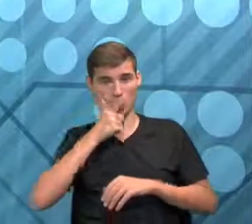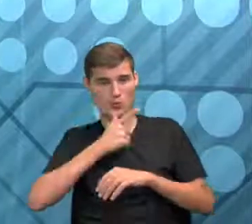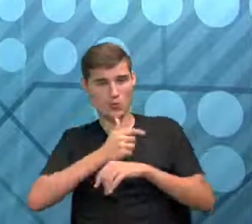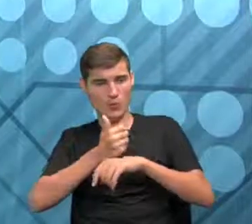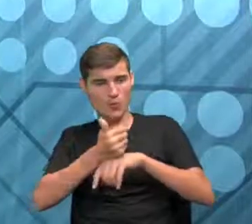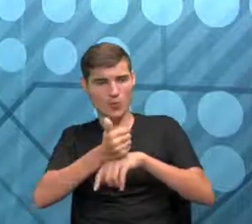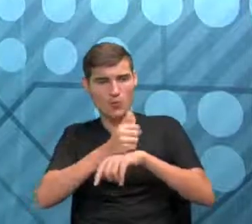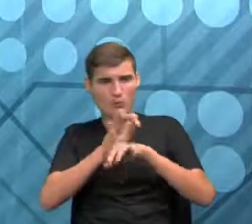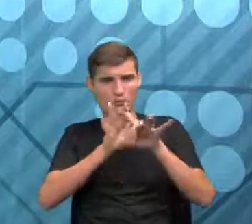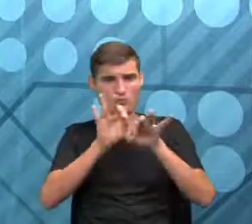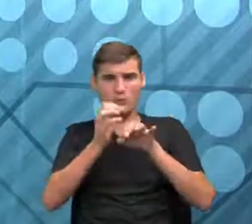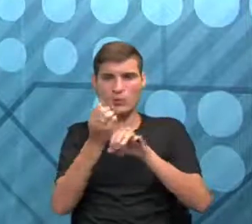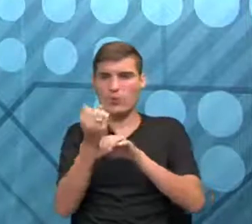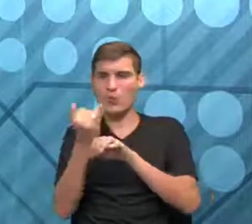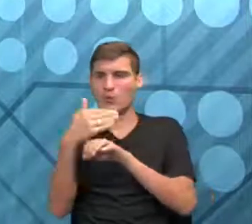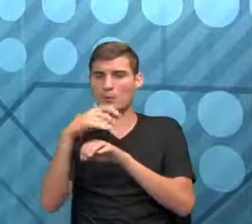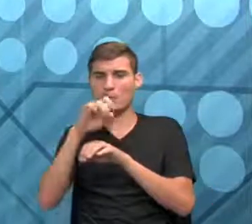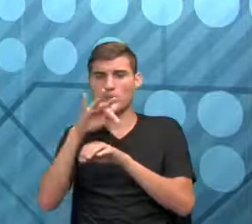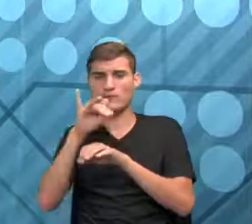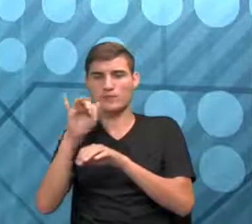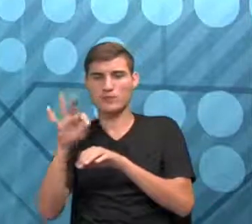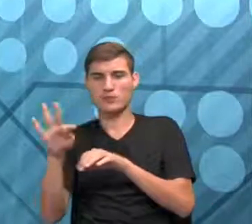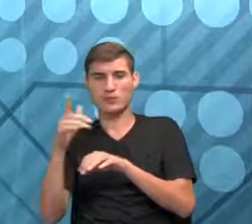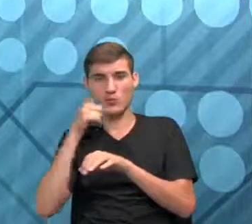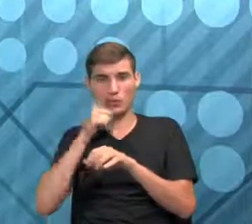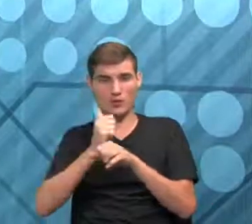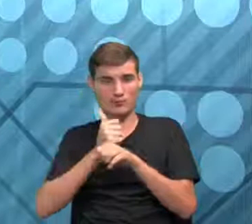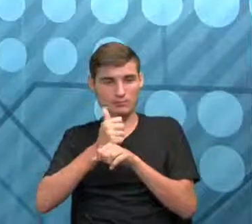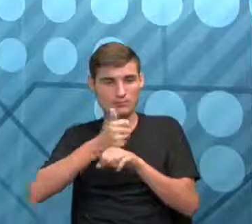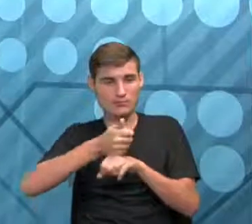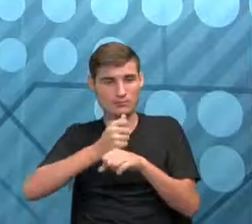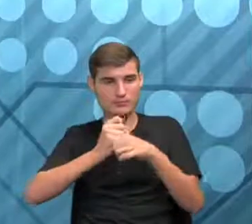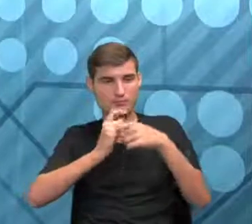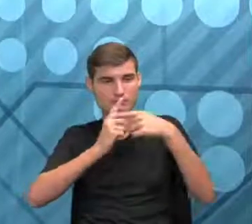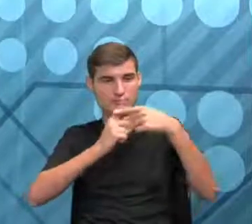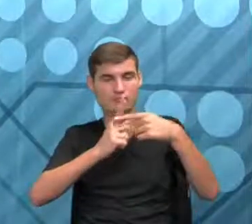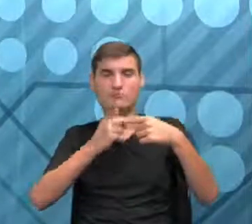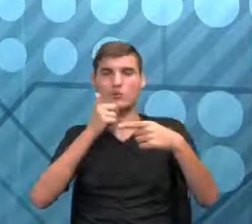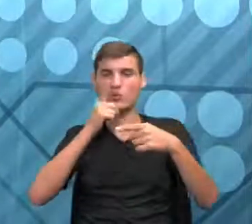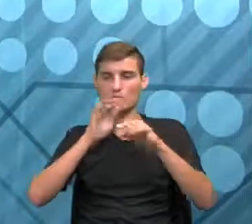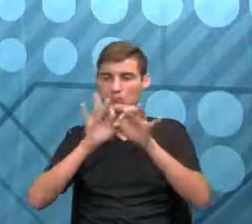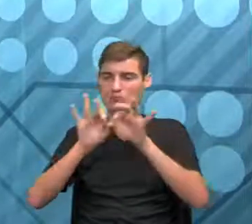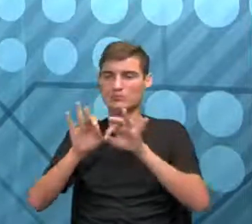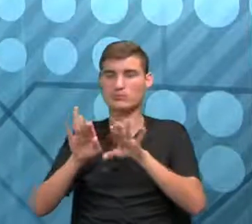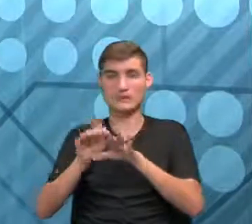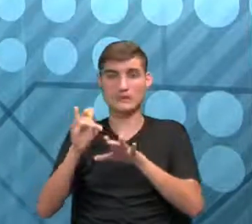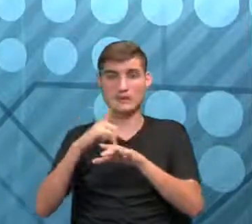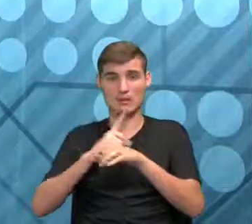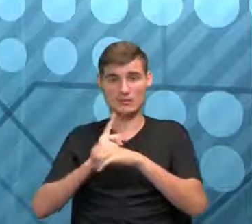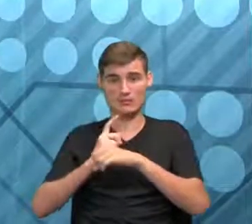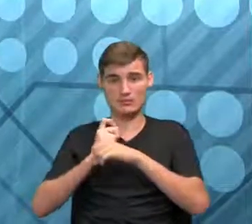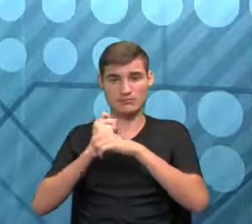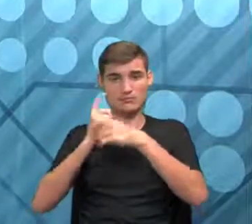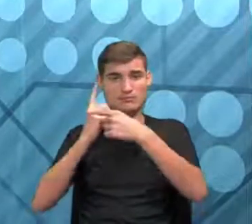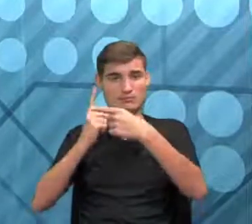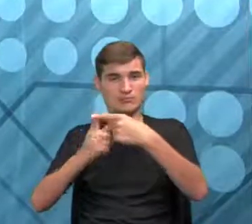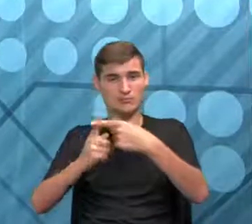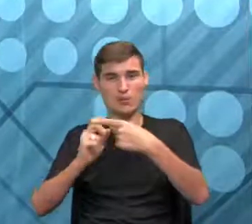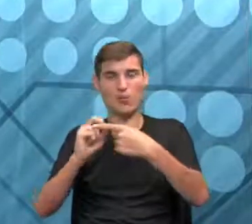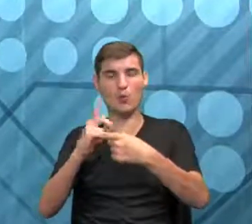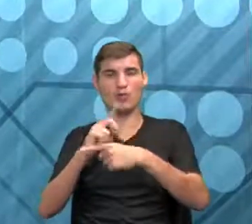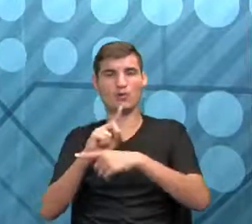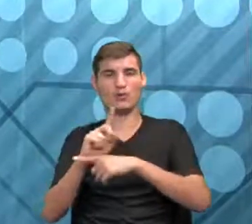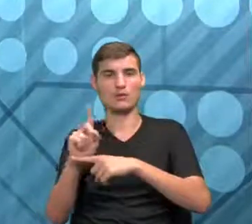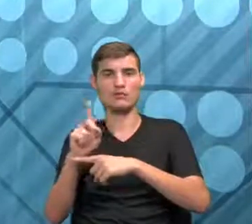que esse MOSFET fica ativo ou não, eu consigo controlar se a minha carga ela é ativada ou não. E esse controle ele se dá